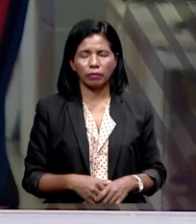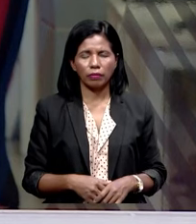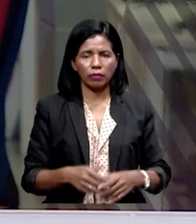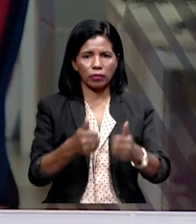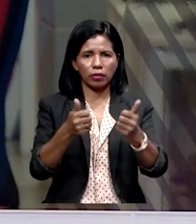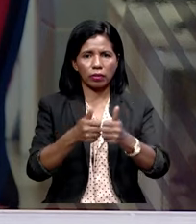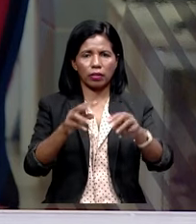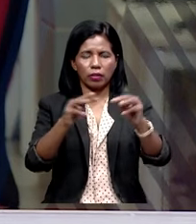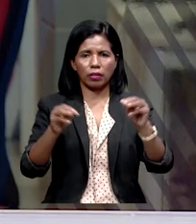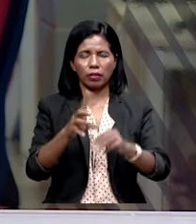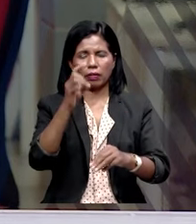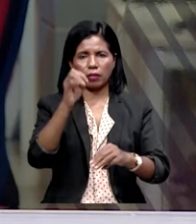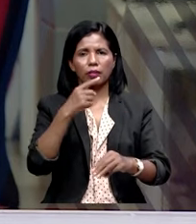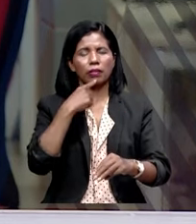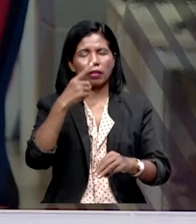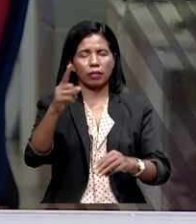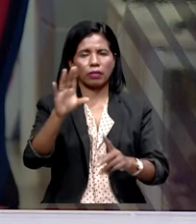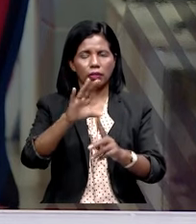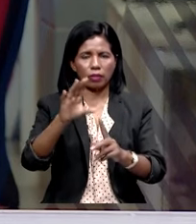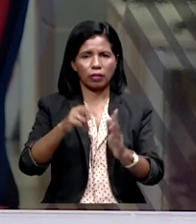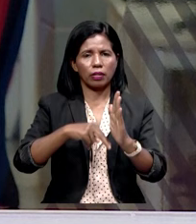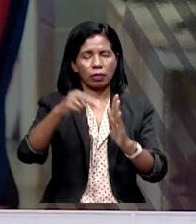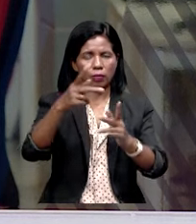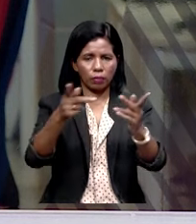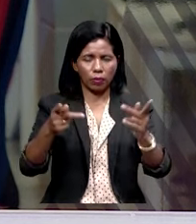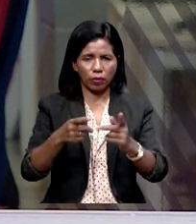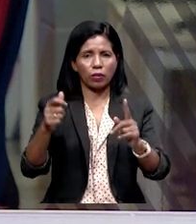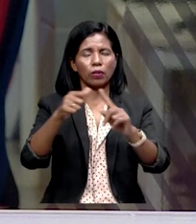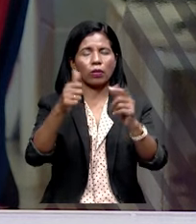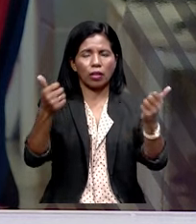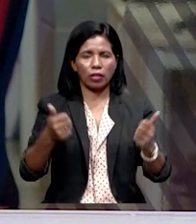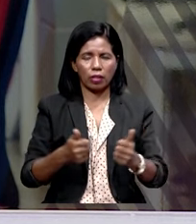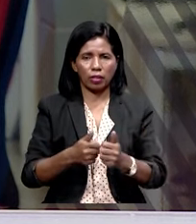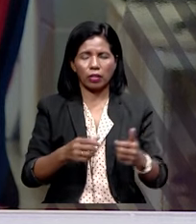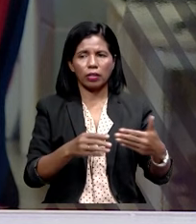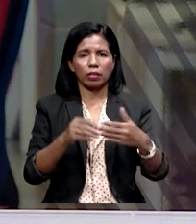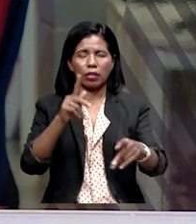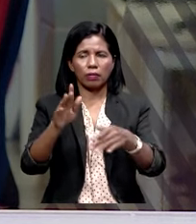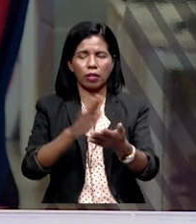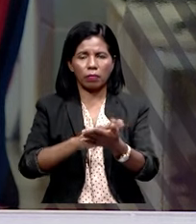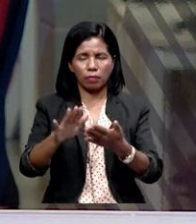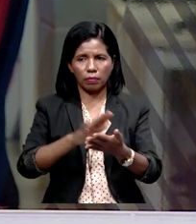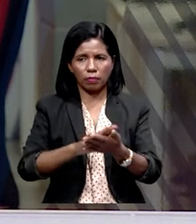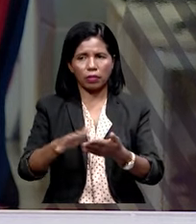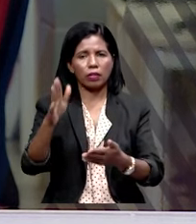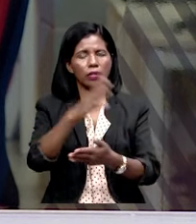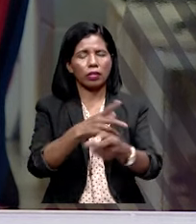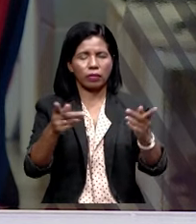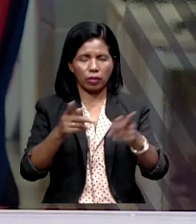Autoridade Munisípiu Díli rekomenda para Autoridade Nível Postu to Aldeia, a organiza komunidade ou de limpeza jeral e kada